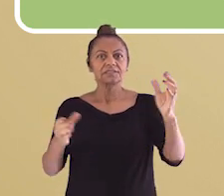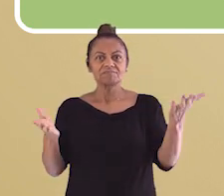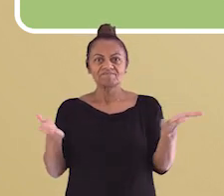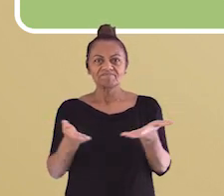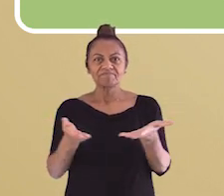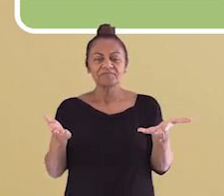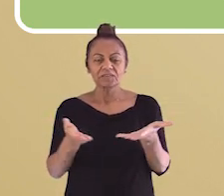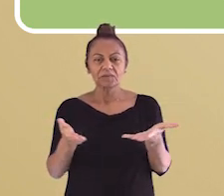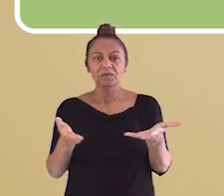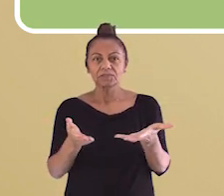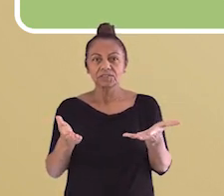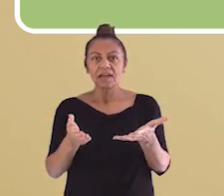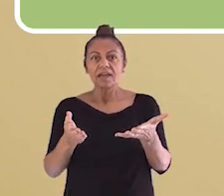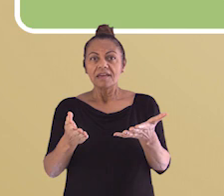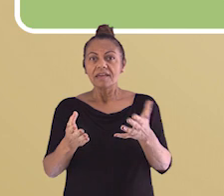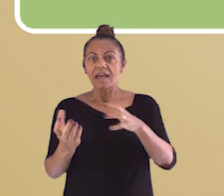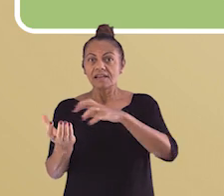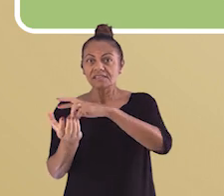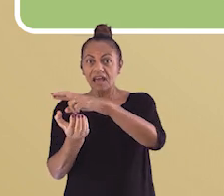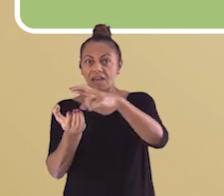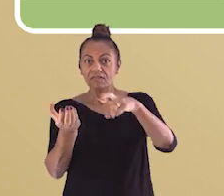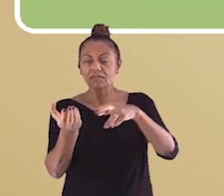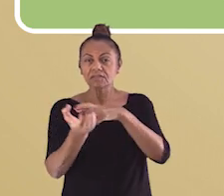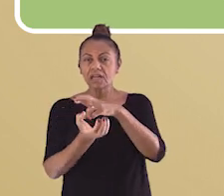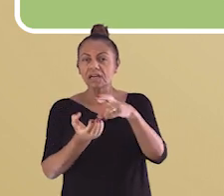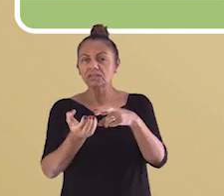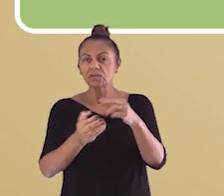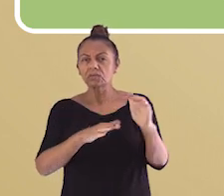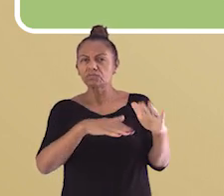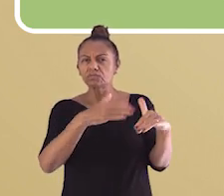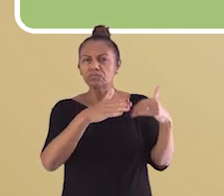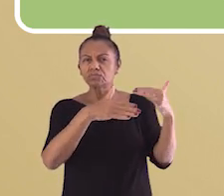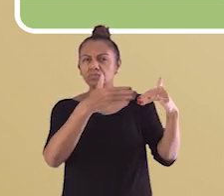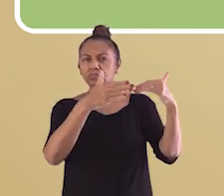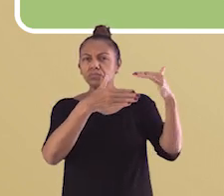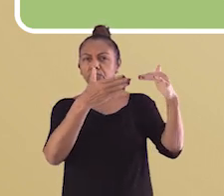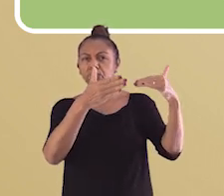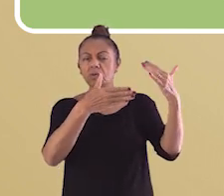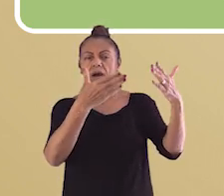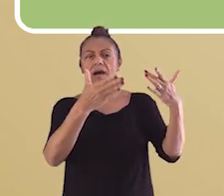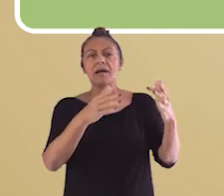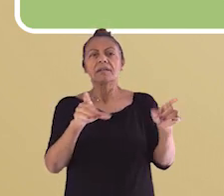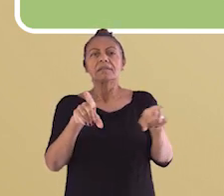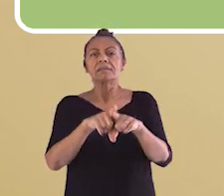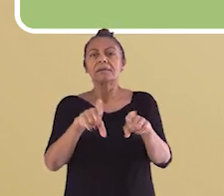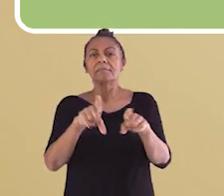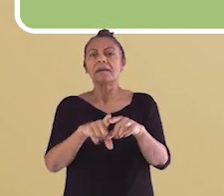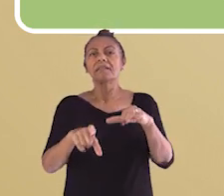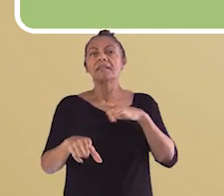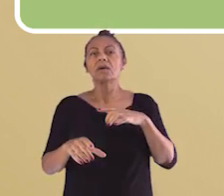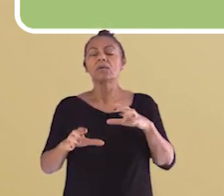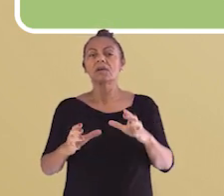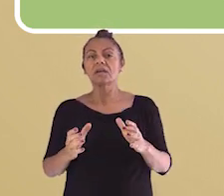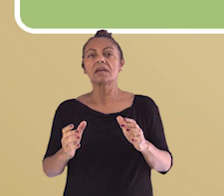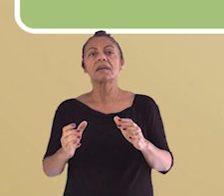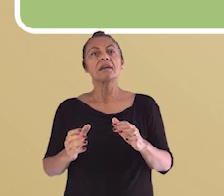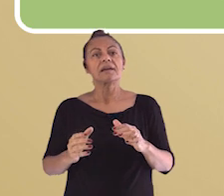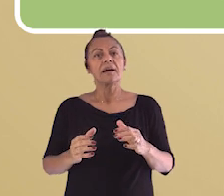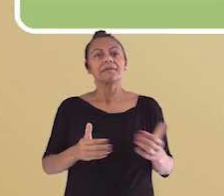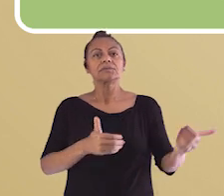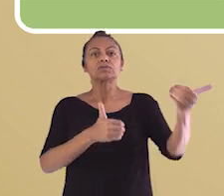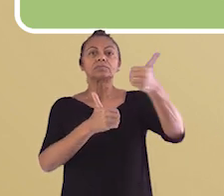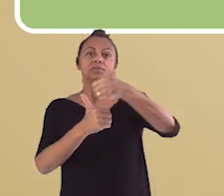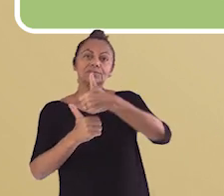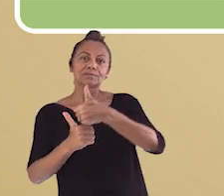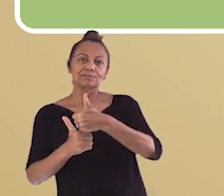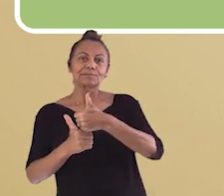lado, essa revolução aumenta o nível e a agilidade. Por outro lado, ela também ocupa o lugar de diversos